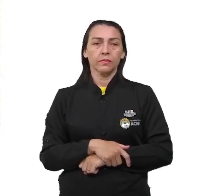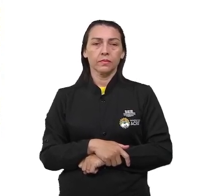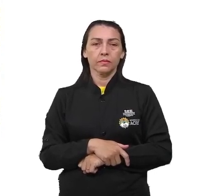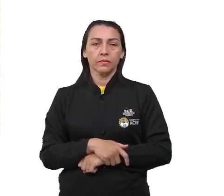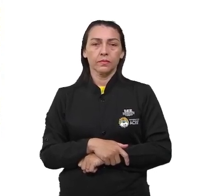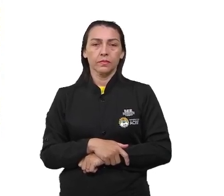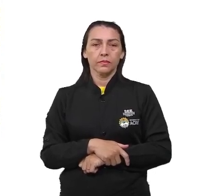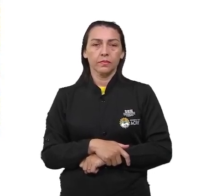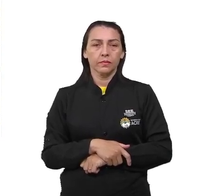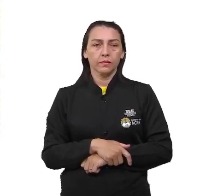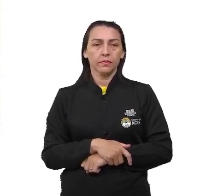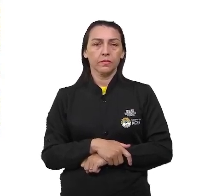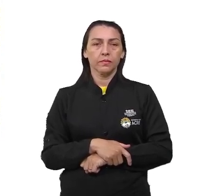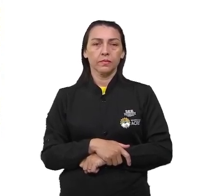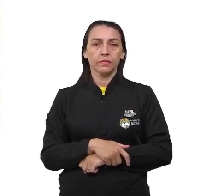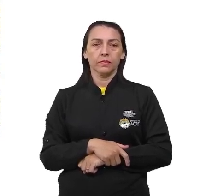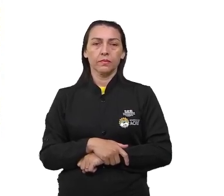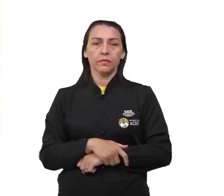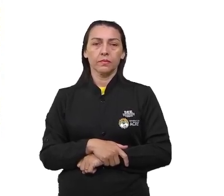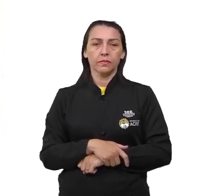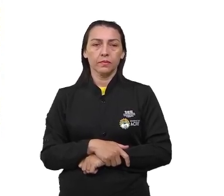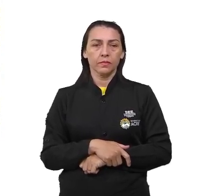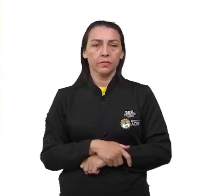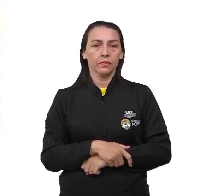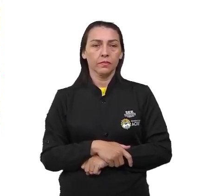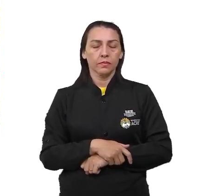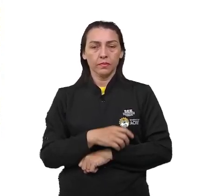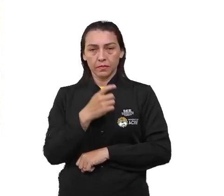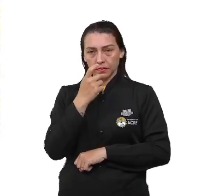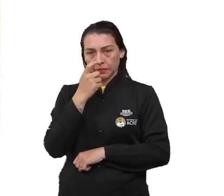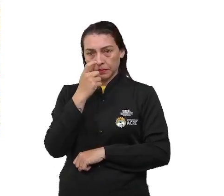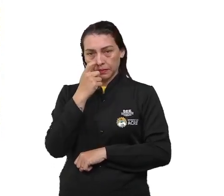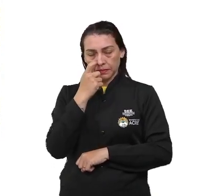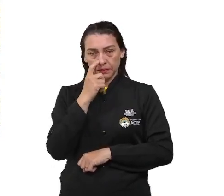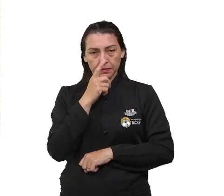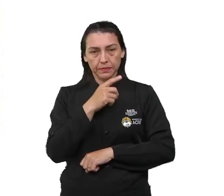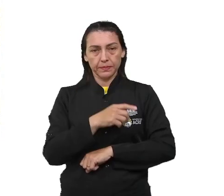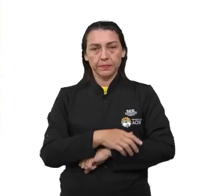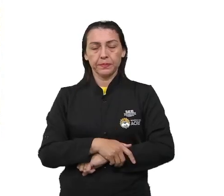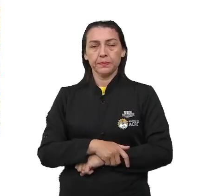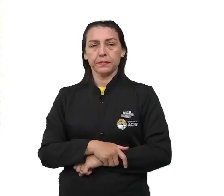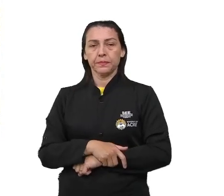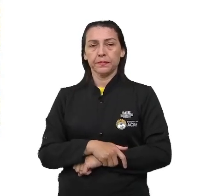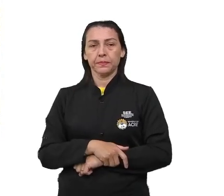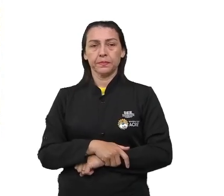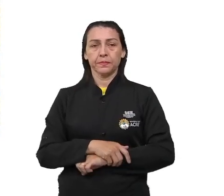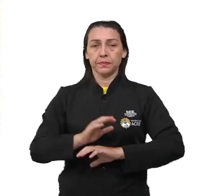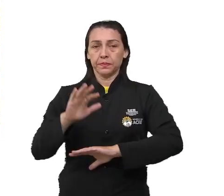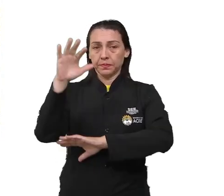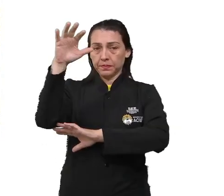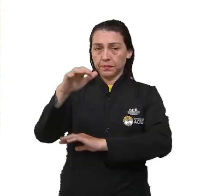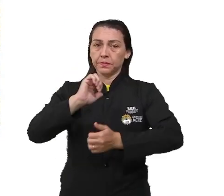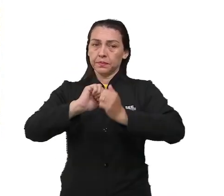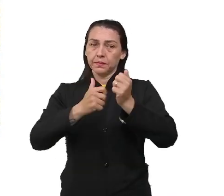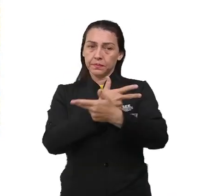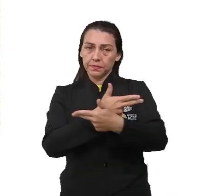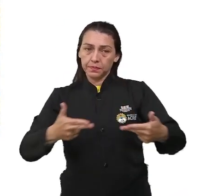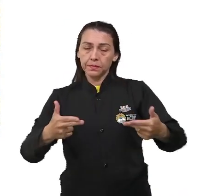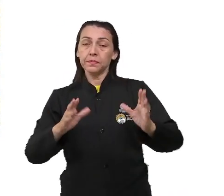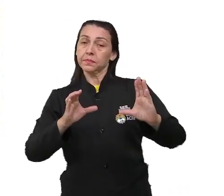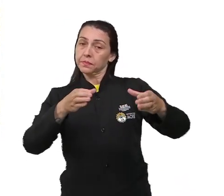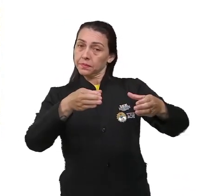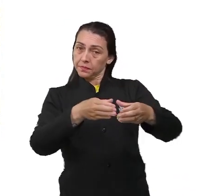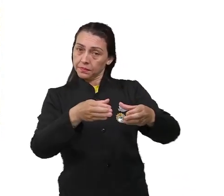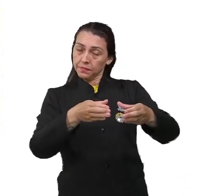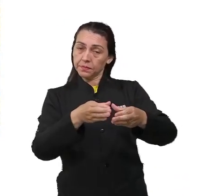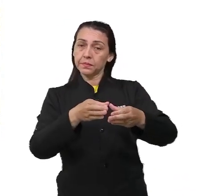primary objective of shooting a basketball through the defender's hoop. Basquete é um esporte de